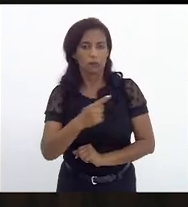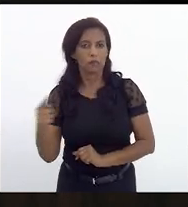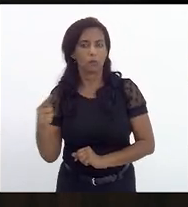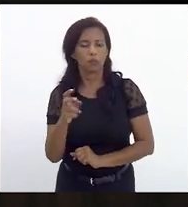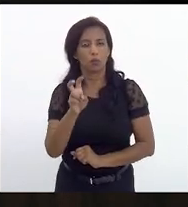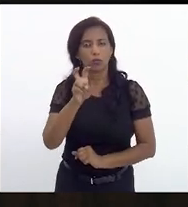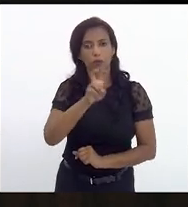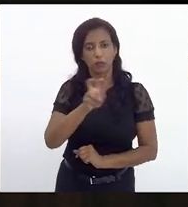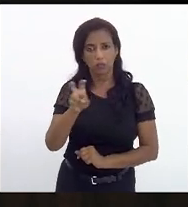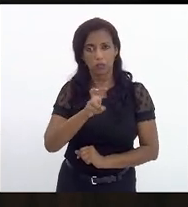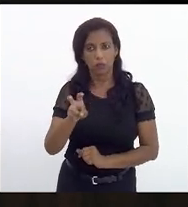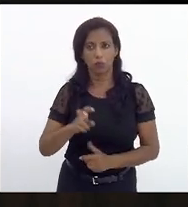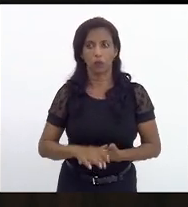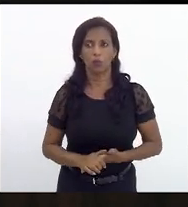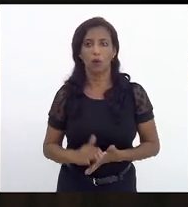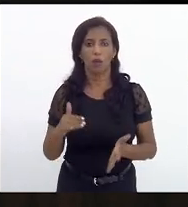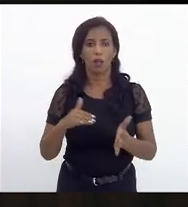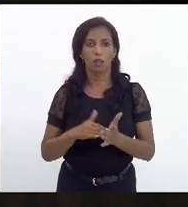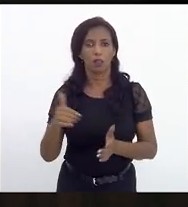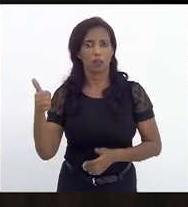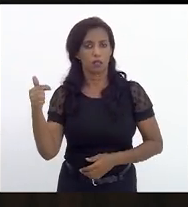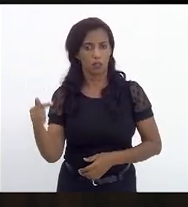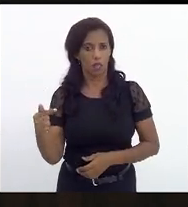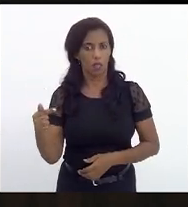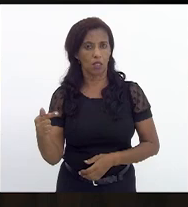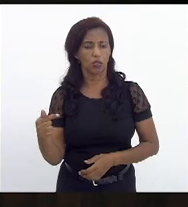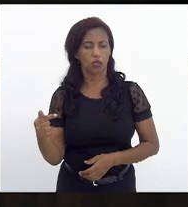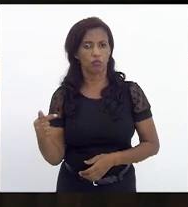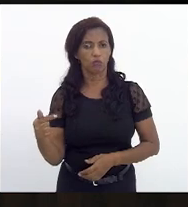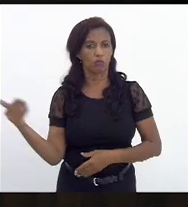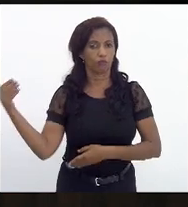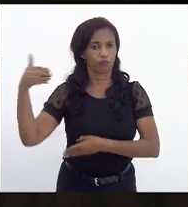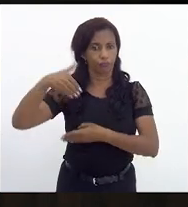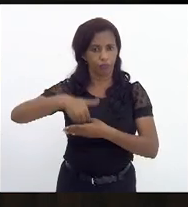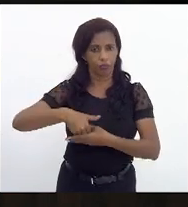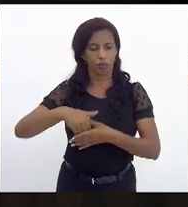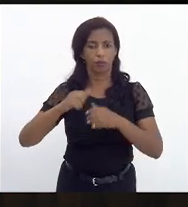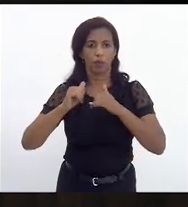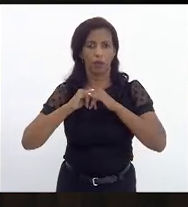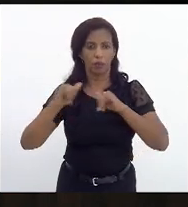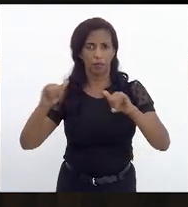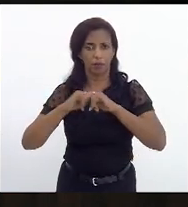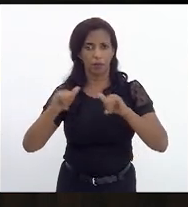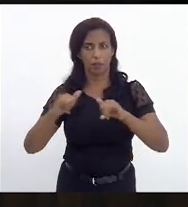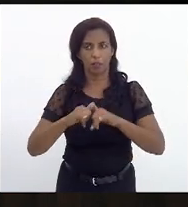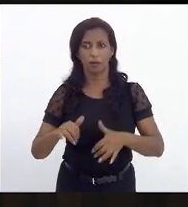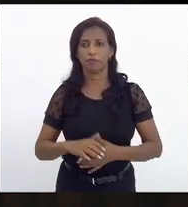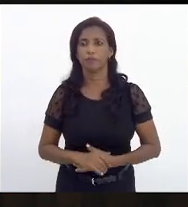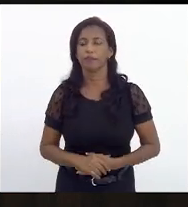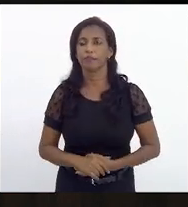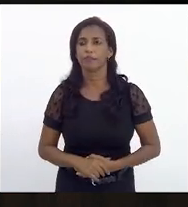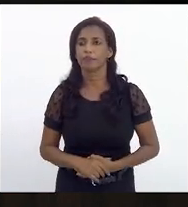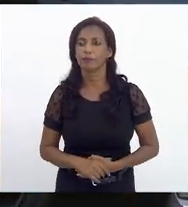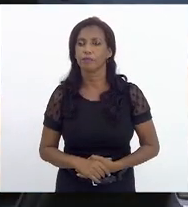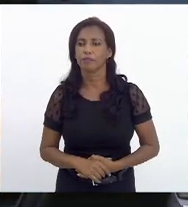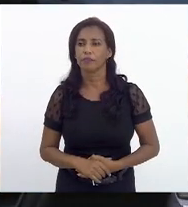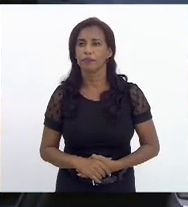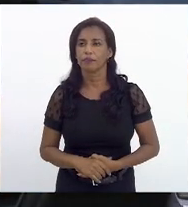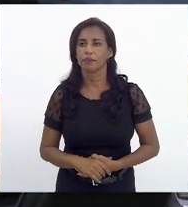5 ao dia 7, votarmos as mensagens. Mas, presidente, o senhor